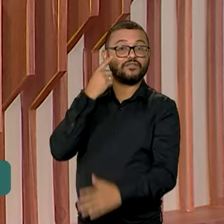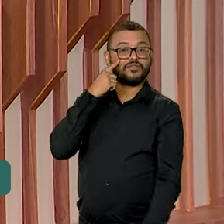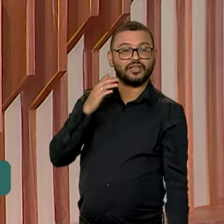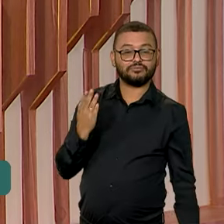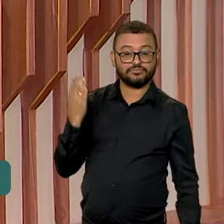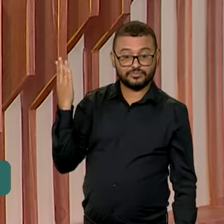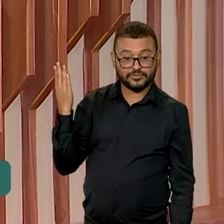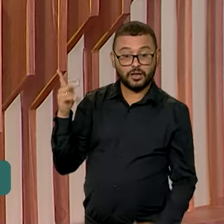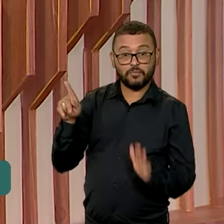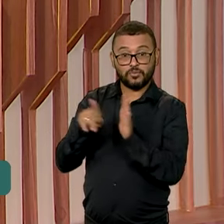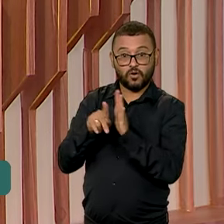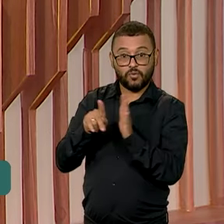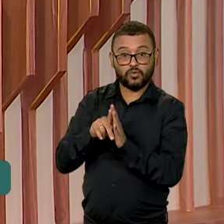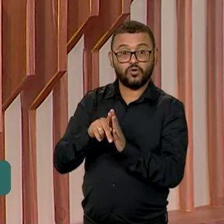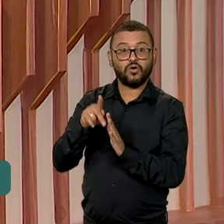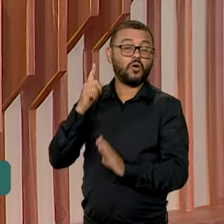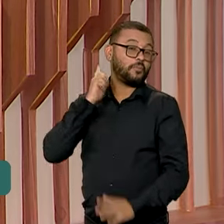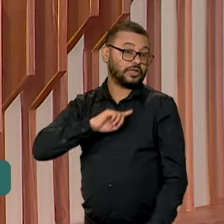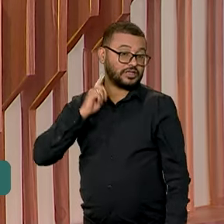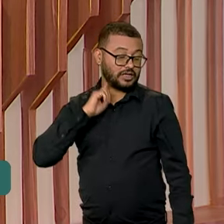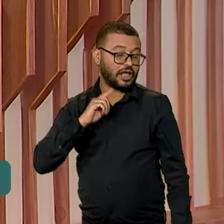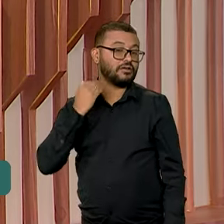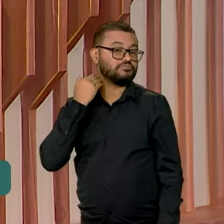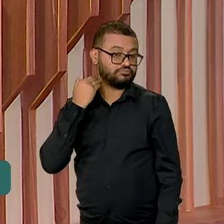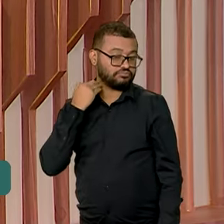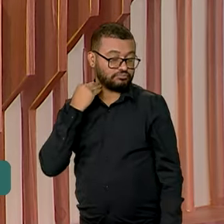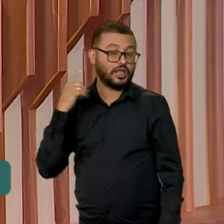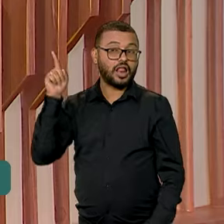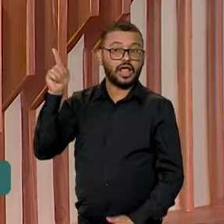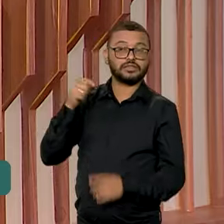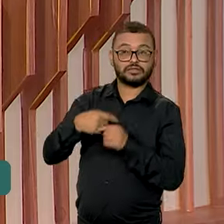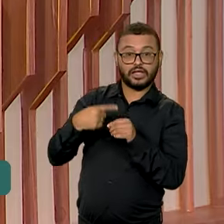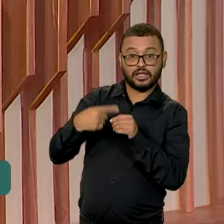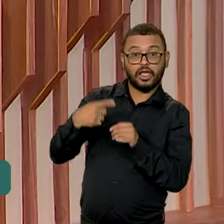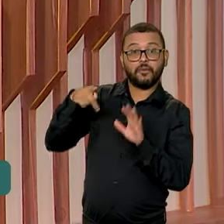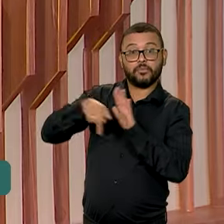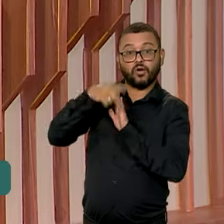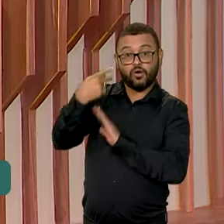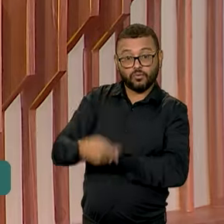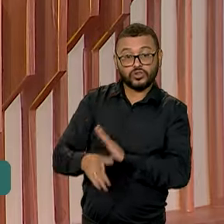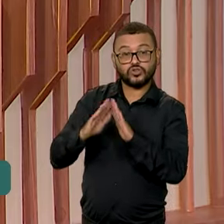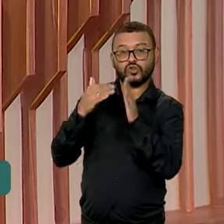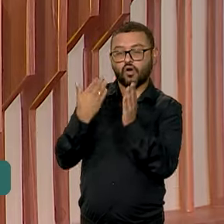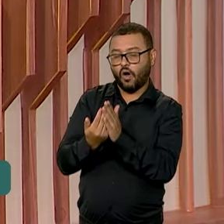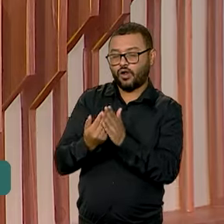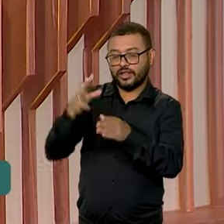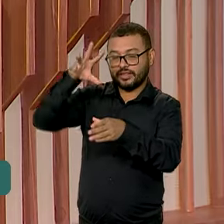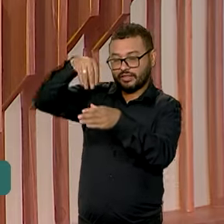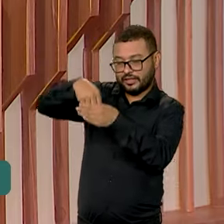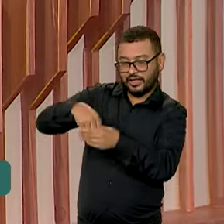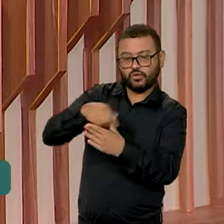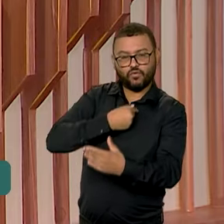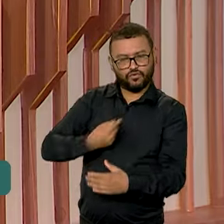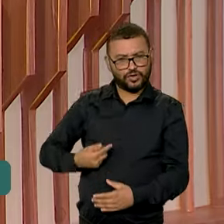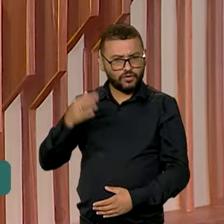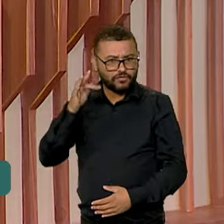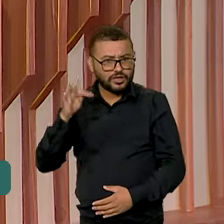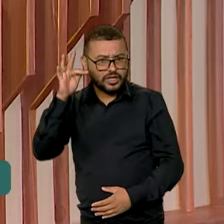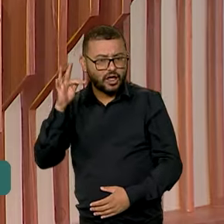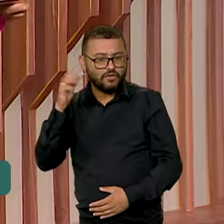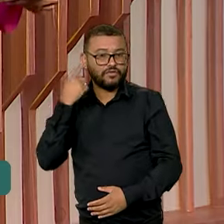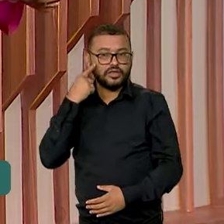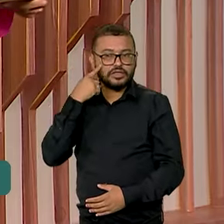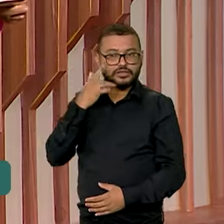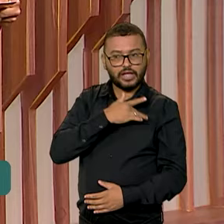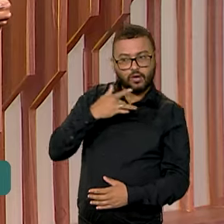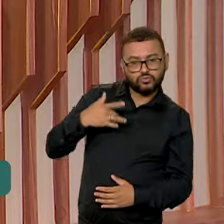Eupídio Correia, em Juiz de Fora, Minas Gerais. A ação faz parte do programa Saúde nas Escolas do Governo Federal. A ministra fez